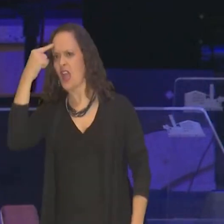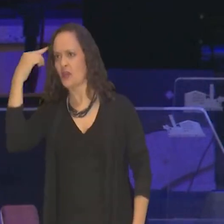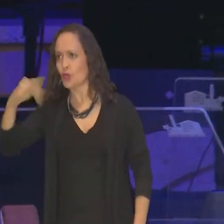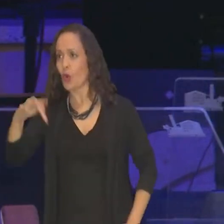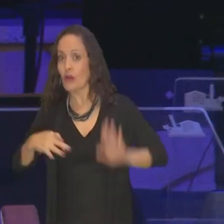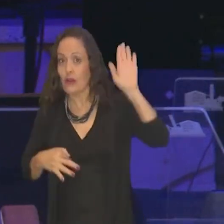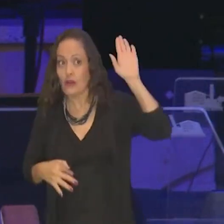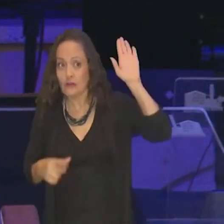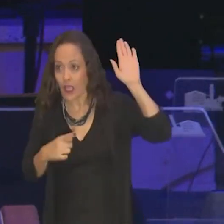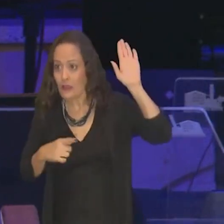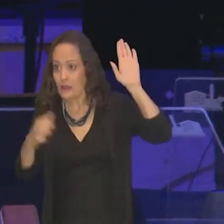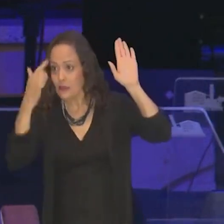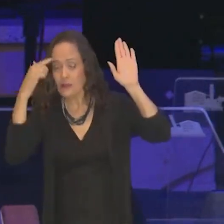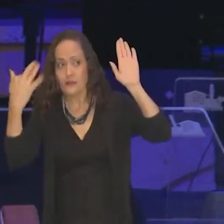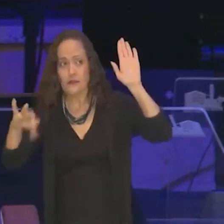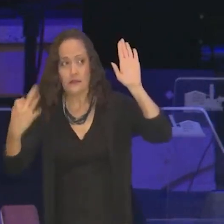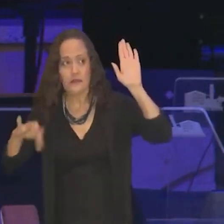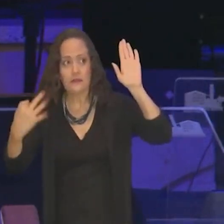mão.